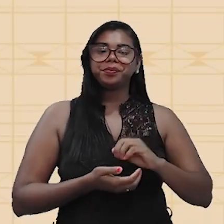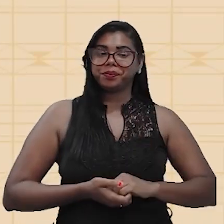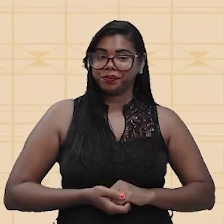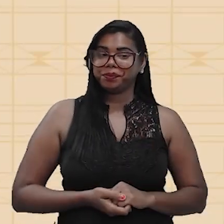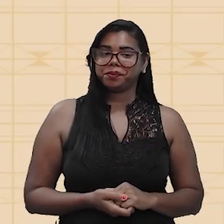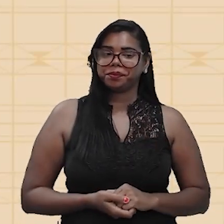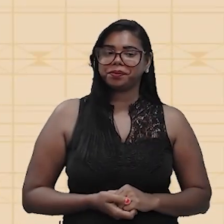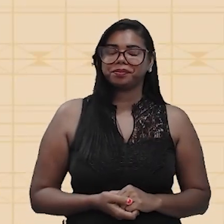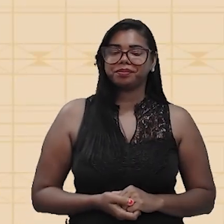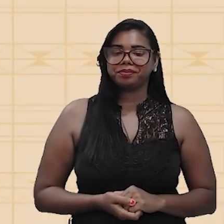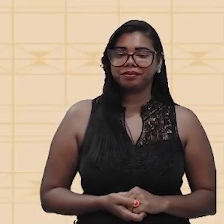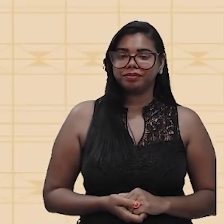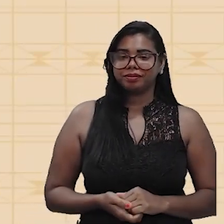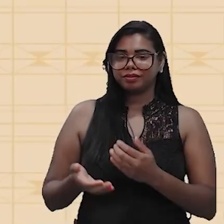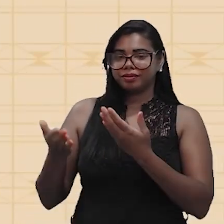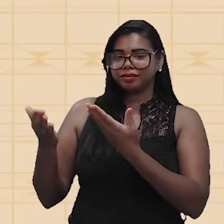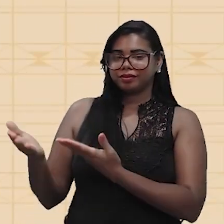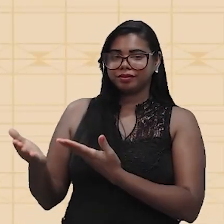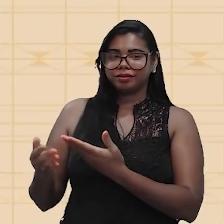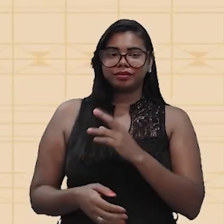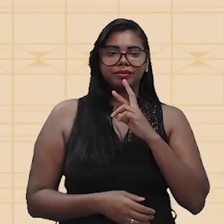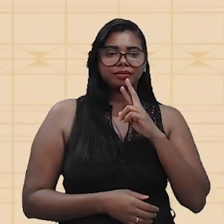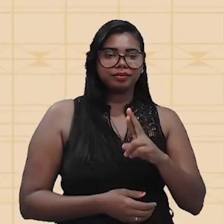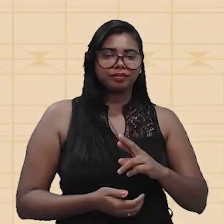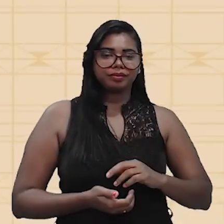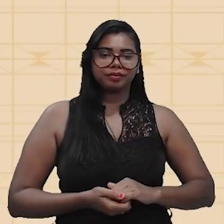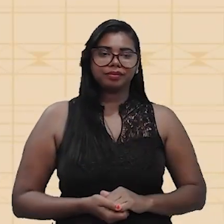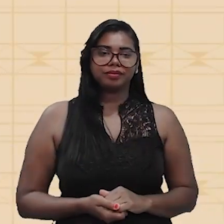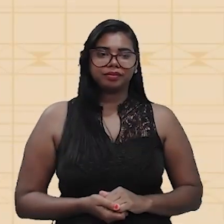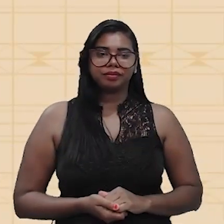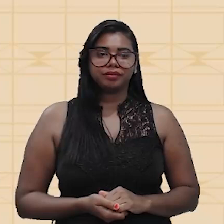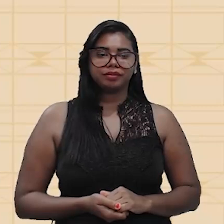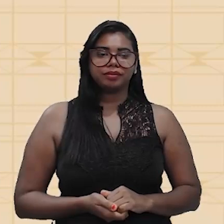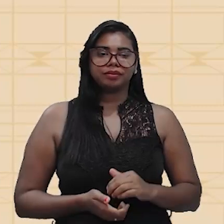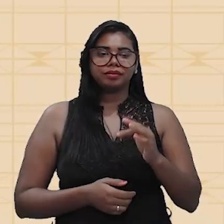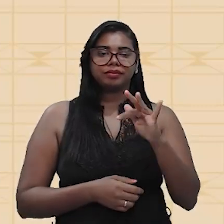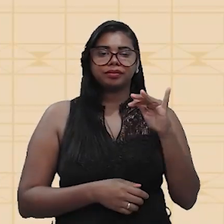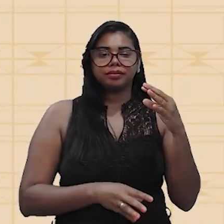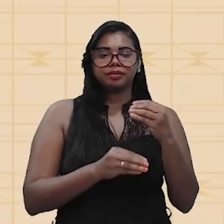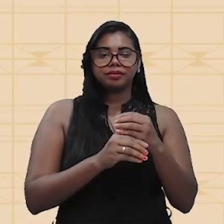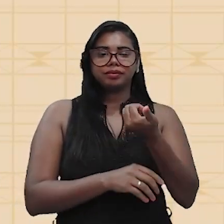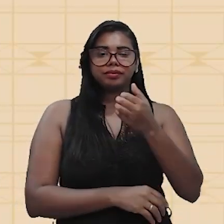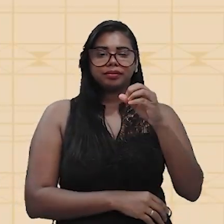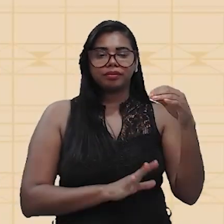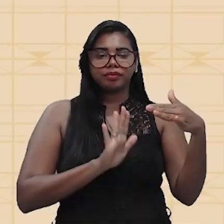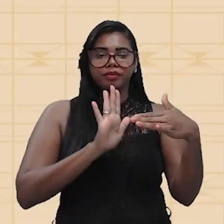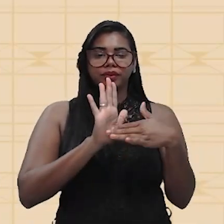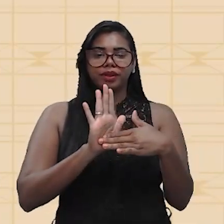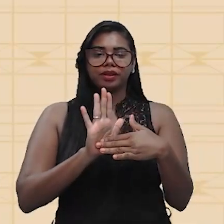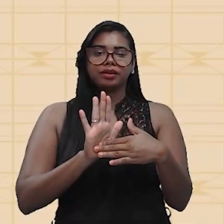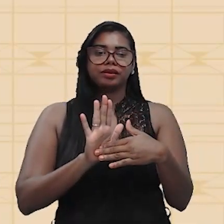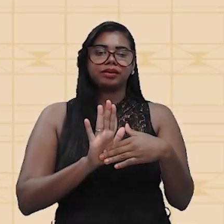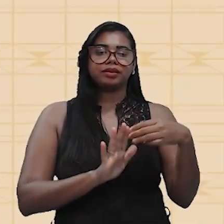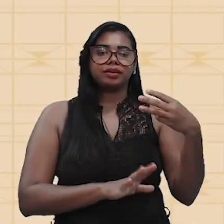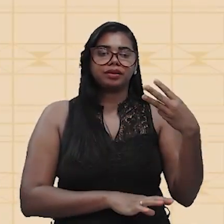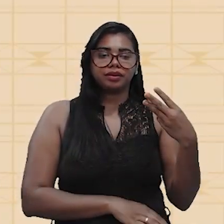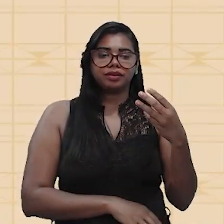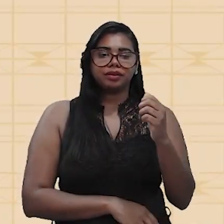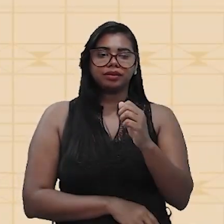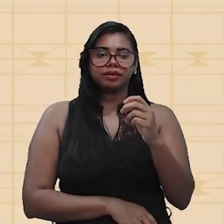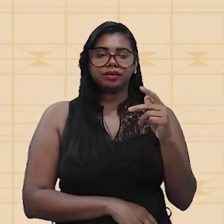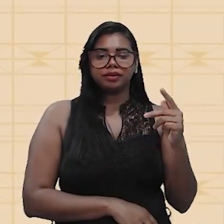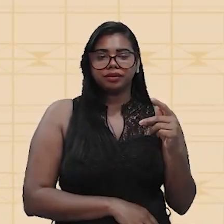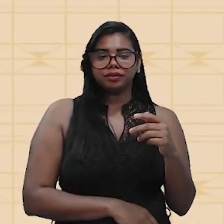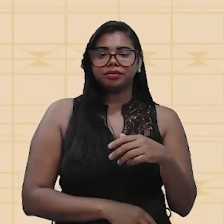aí que ele fala, ó, fibrilação ventricular, que vai de 100 até 3 amperes. Nós estamos com